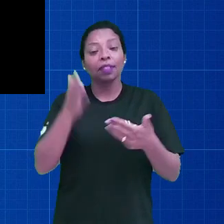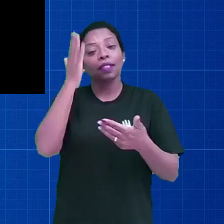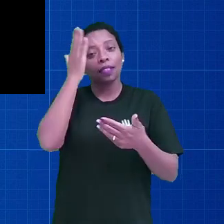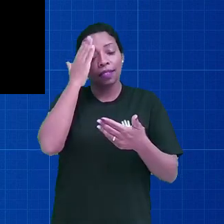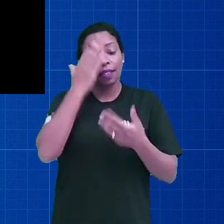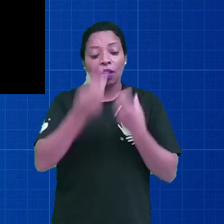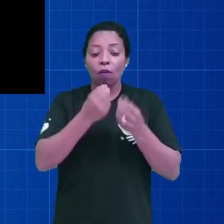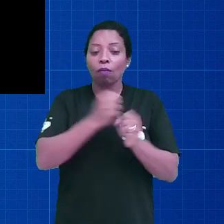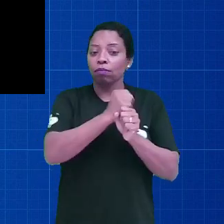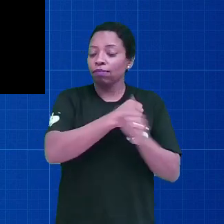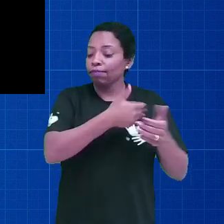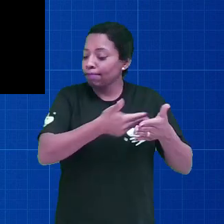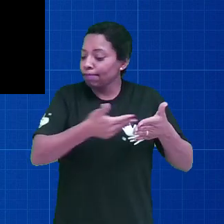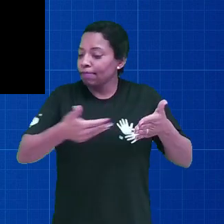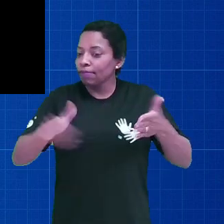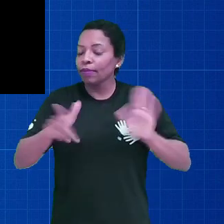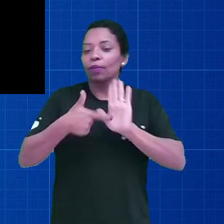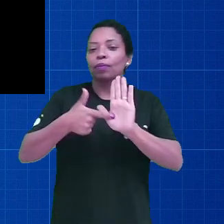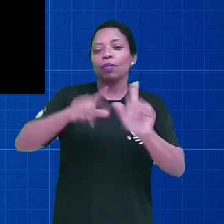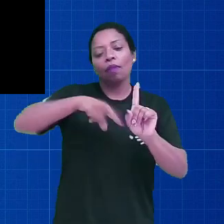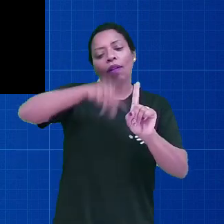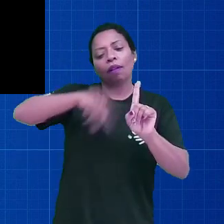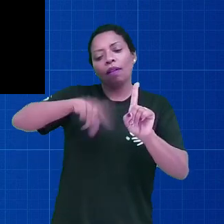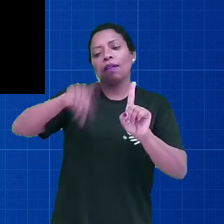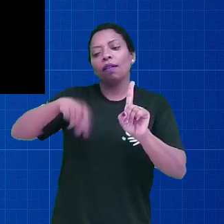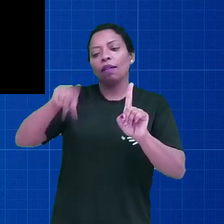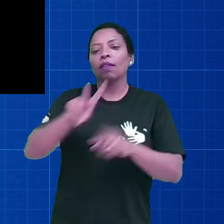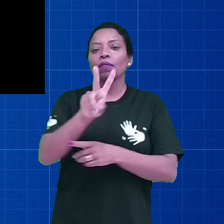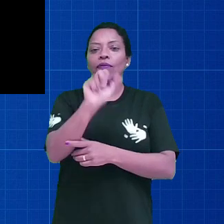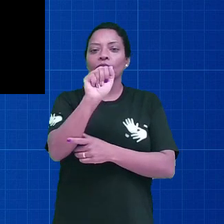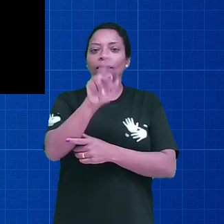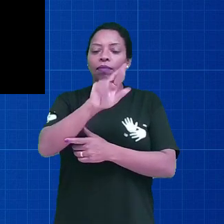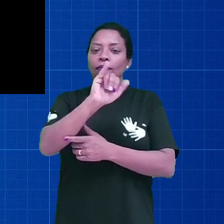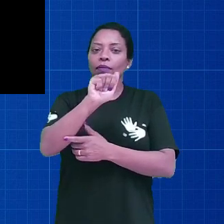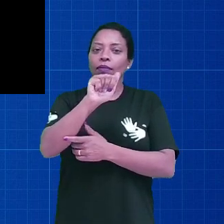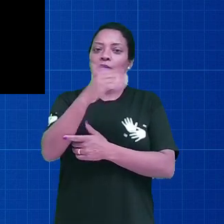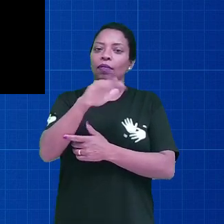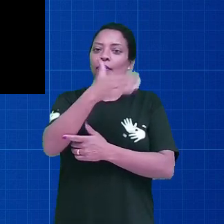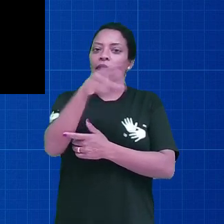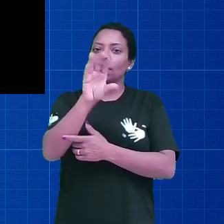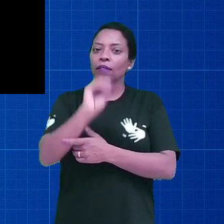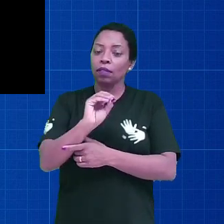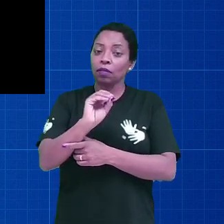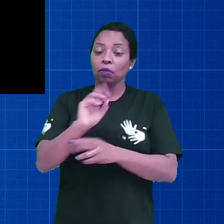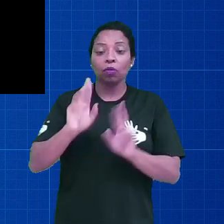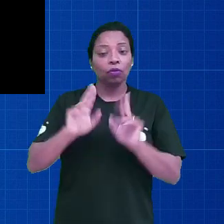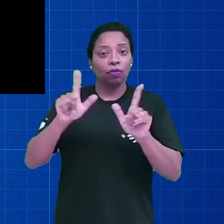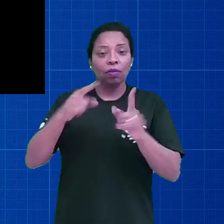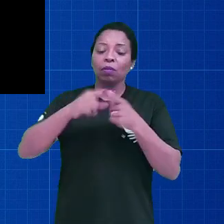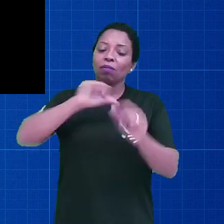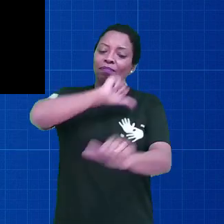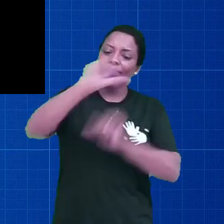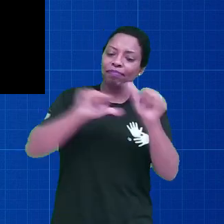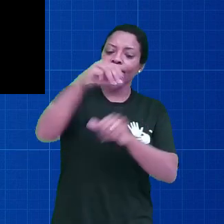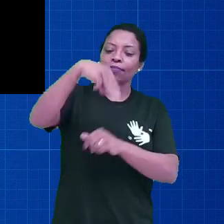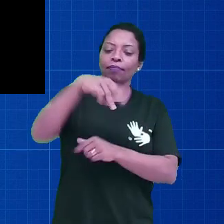centenas de anos, né, mostram isso, que existe uma variação do clima, né, do que mudança climática, que dá mais o